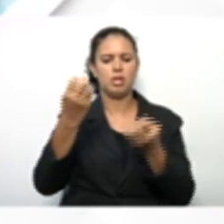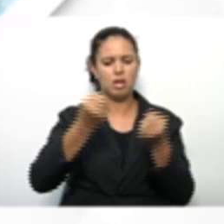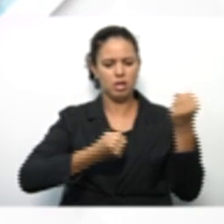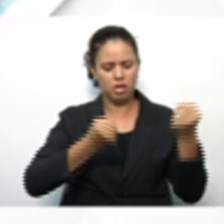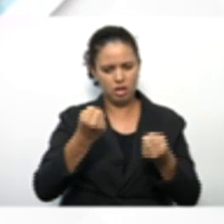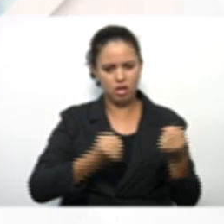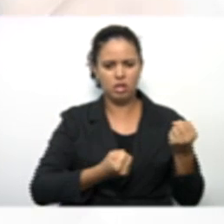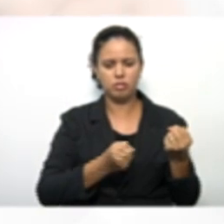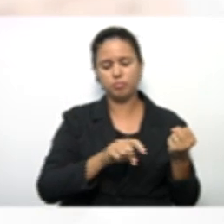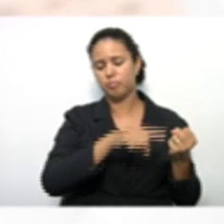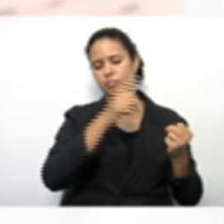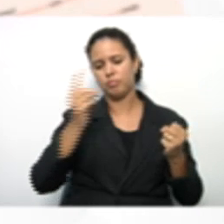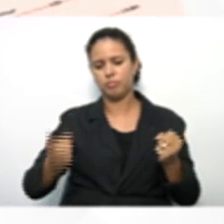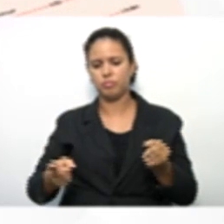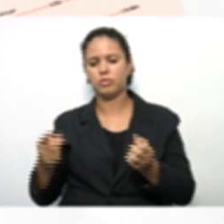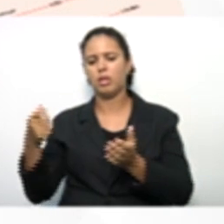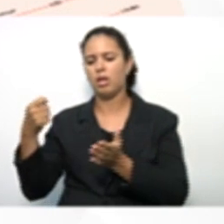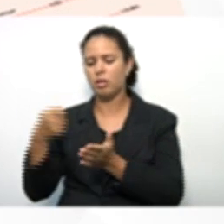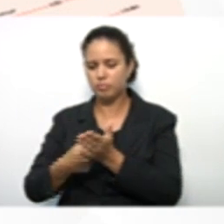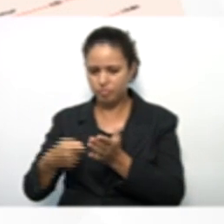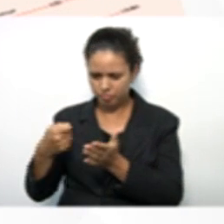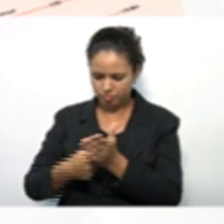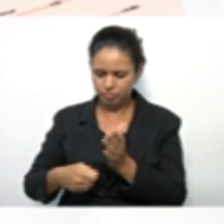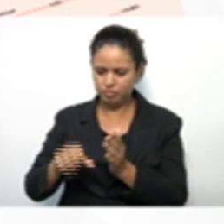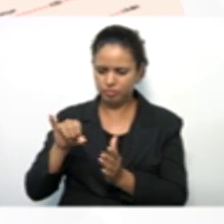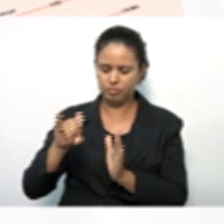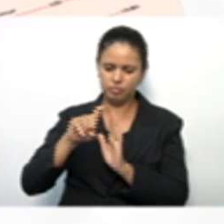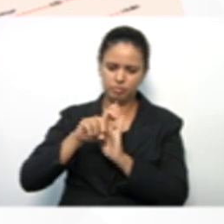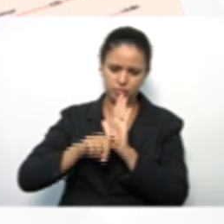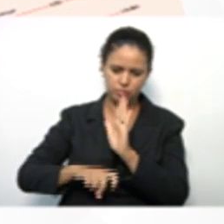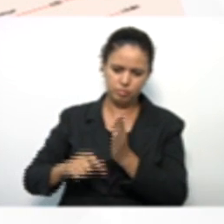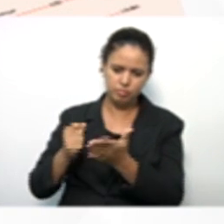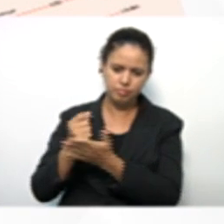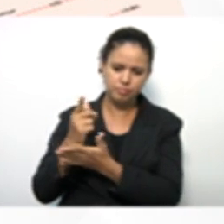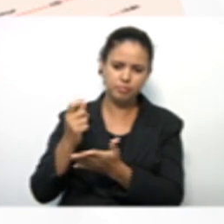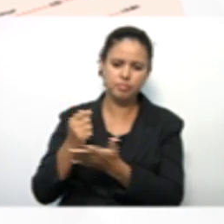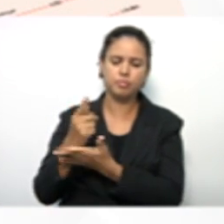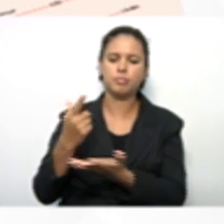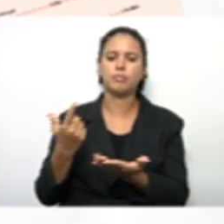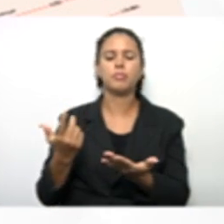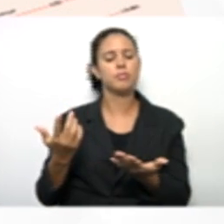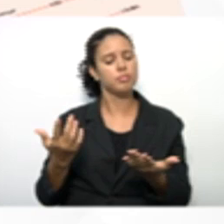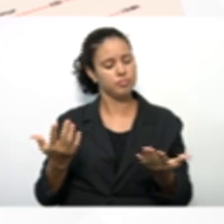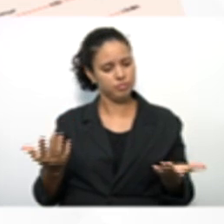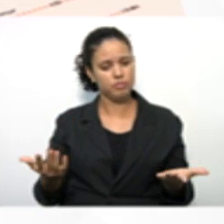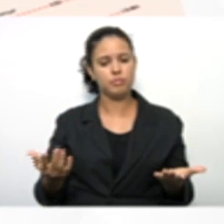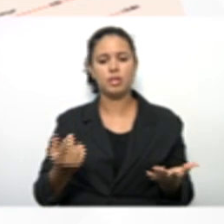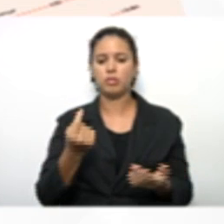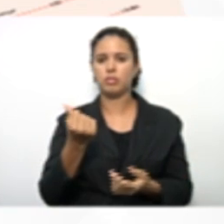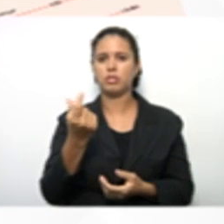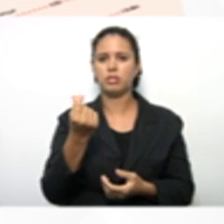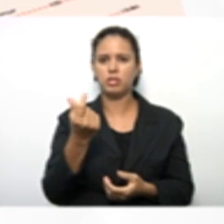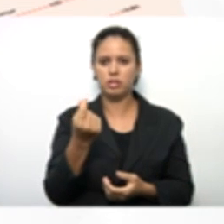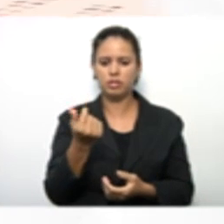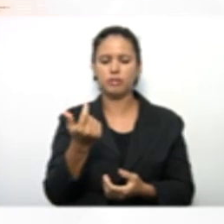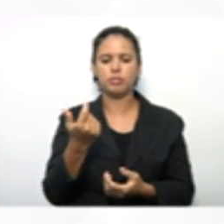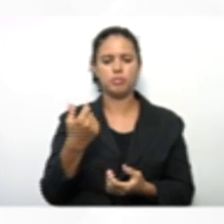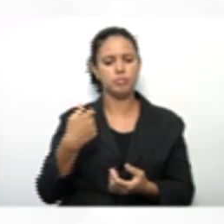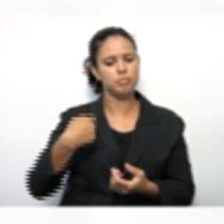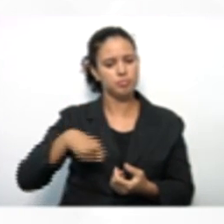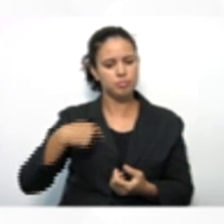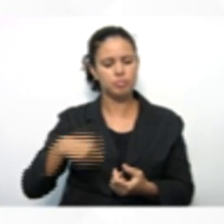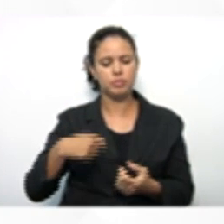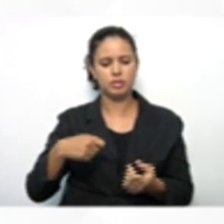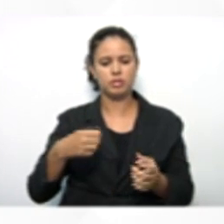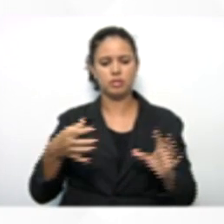obrigações incluem as contas a pagar, os impostos a pagar. Então, a riqueza líquida de uma cooperativa é formada pela